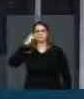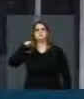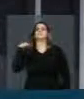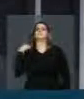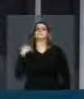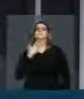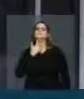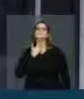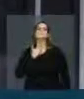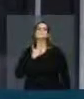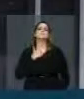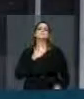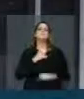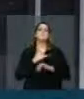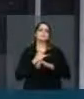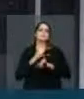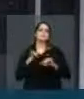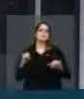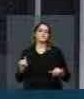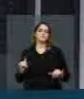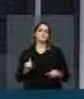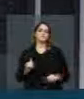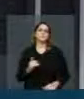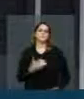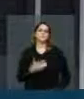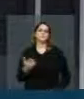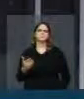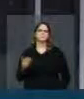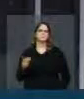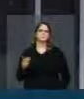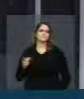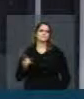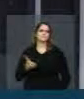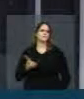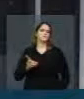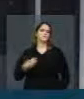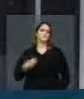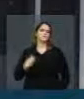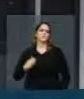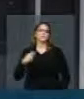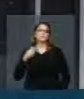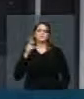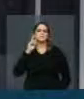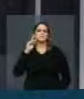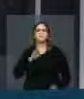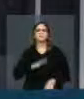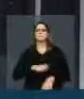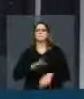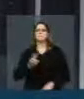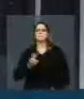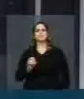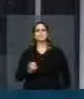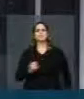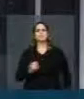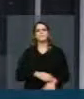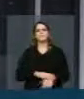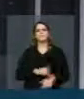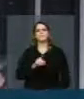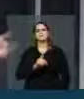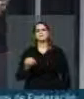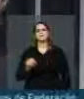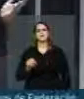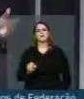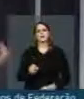uma longa e profícua história para os mais 50, mais 100 anos, para a nossa